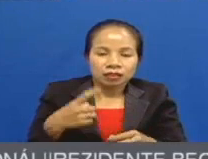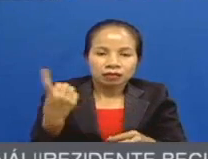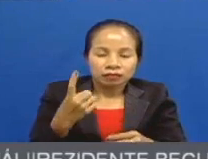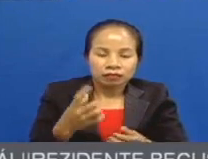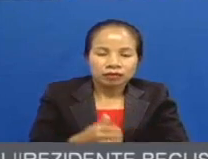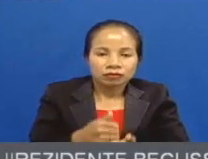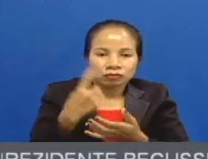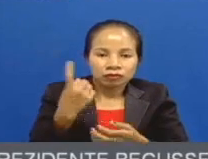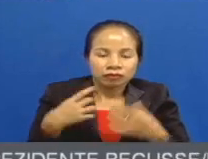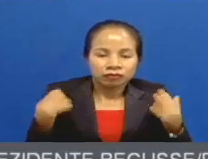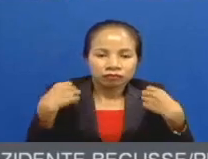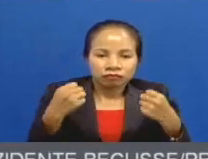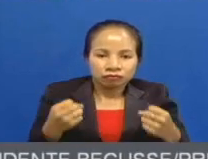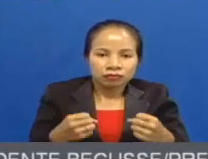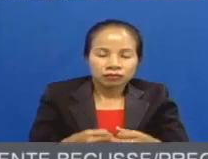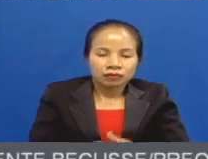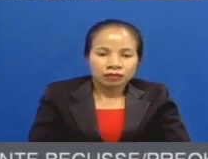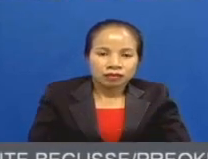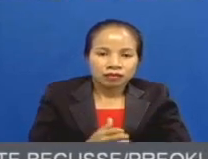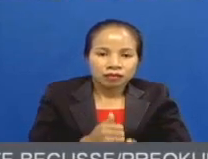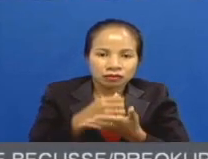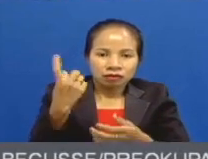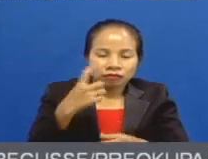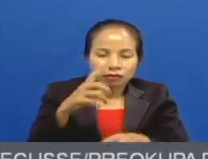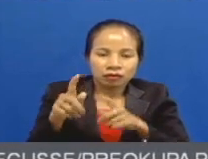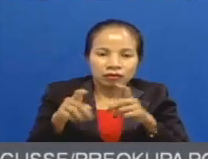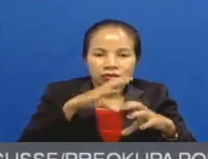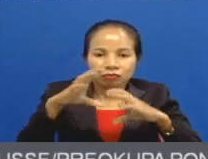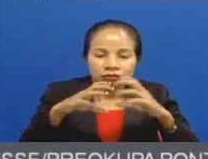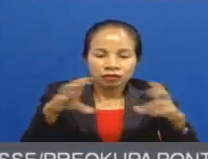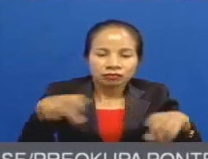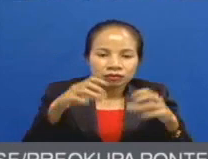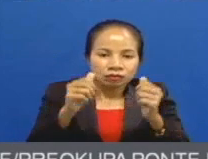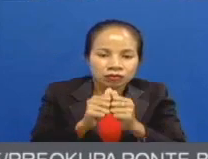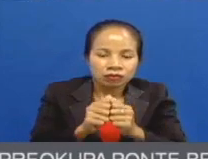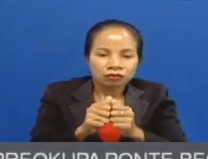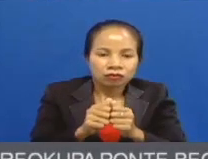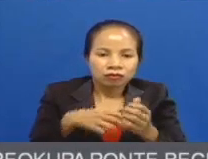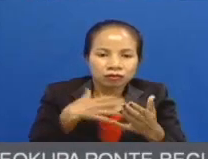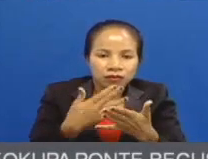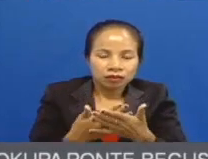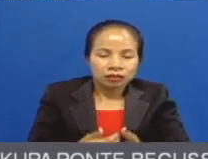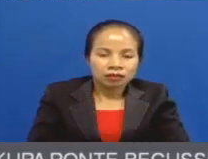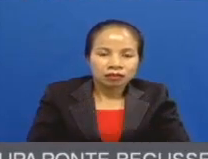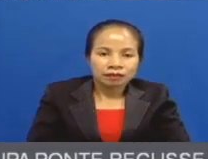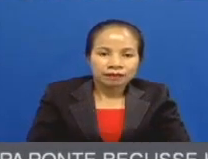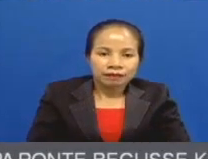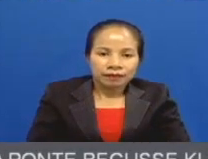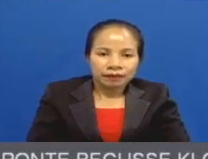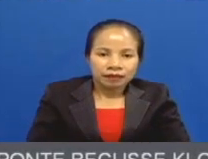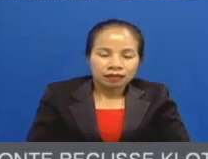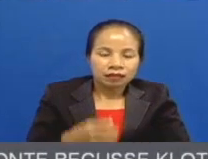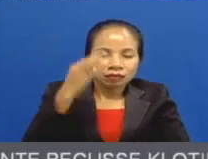sustenta na fatia, força e danei, sustenta na fatia, comunicação, cooperação e colaboração e dia aqui danei. Atu